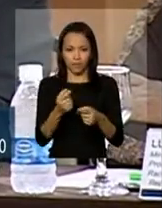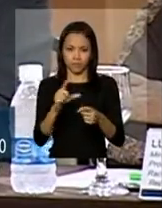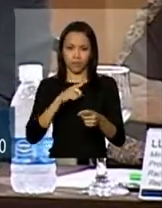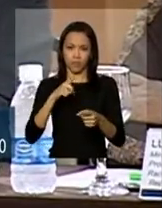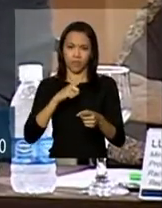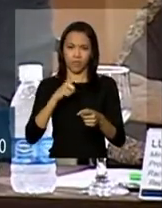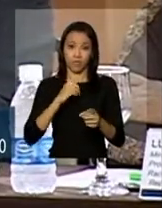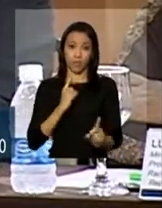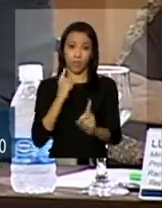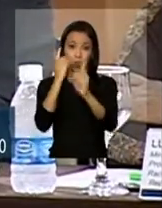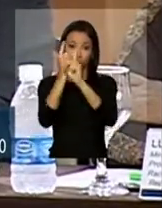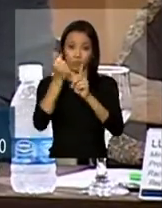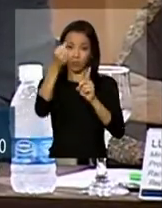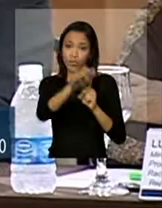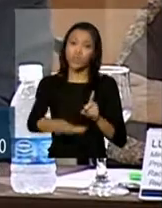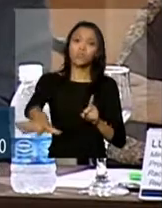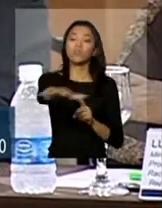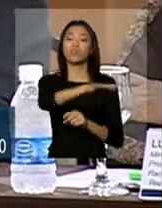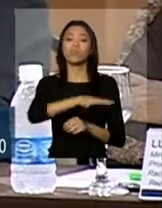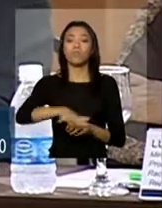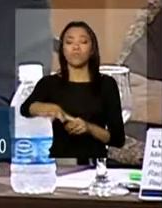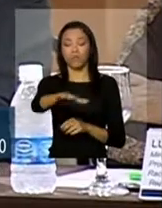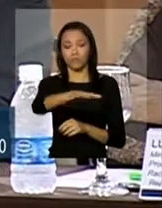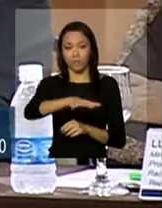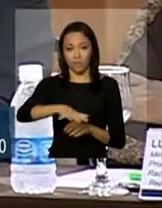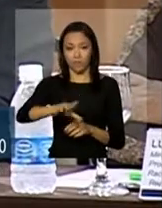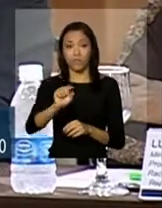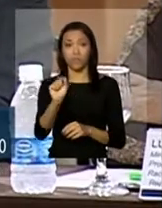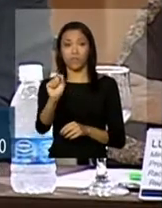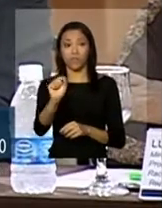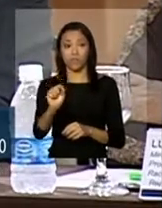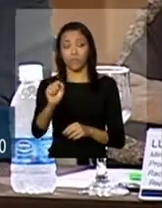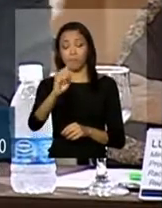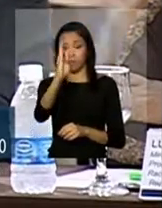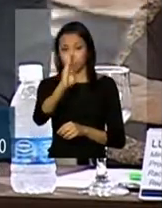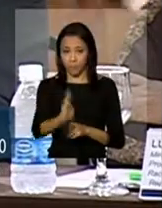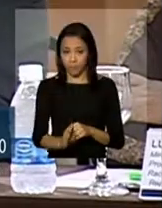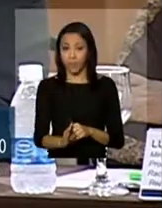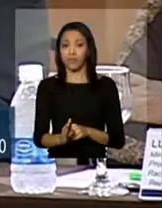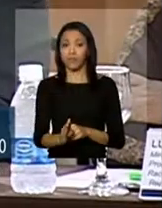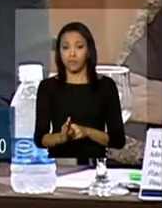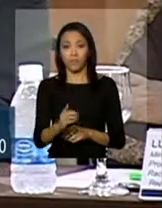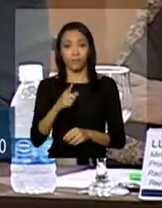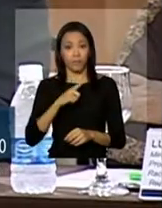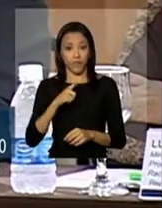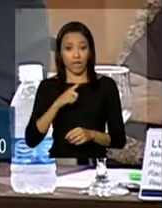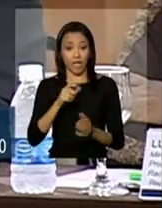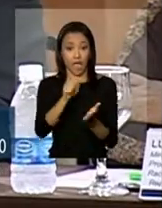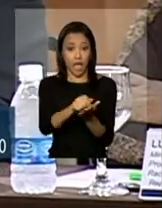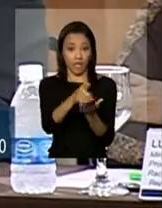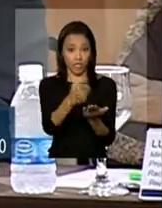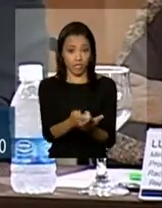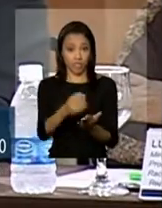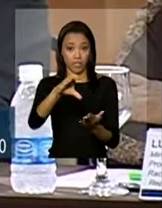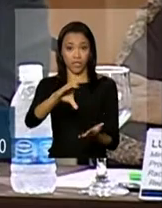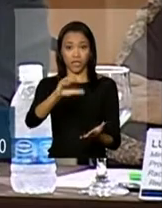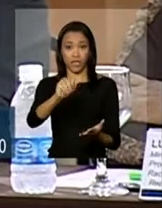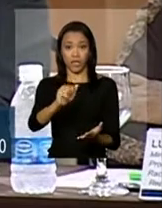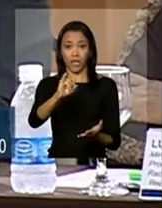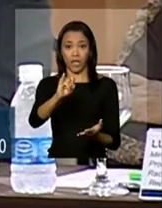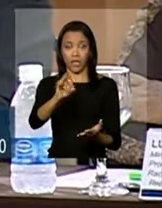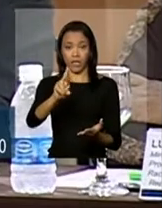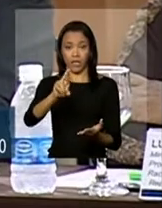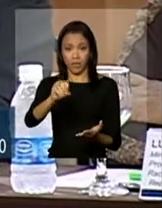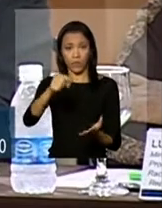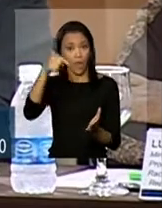Geral, como uma sinal de que o Brasil considera a Agenda de Cairo uma das